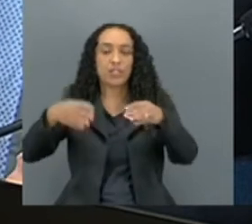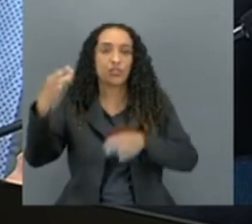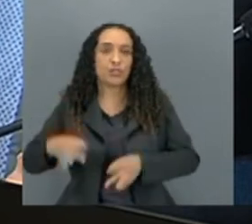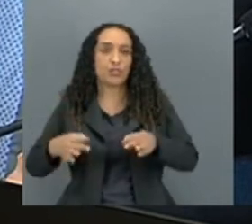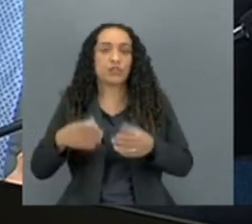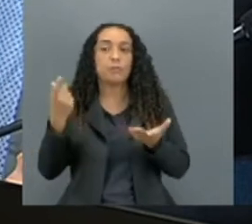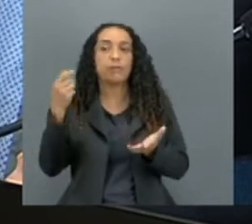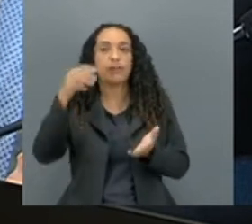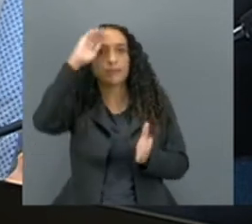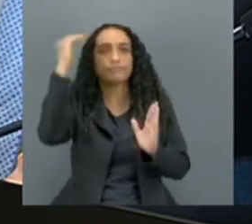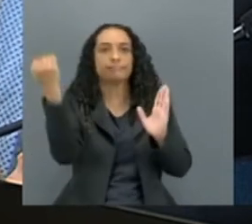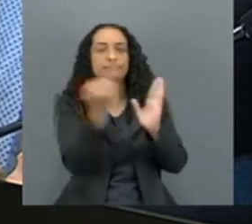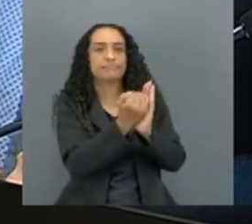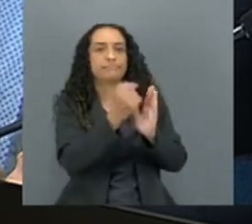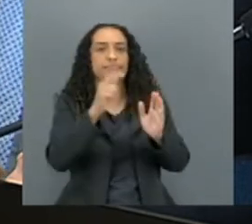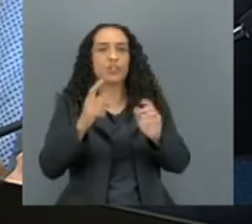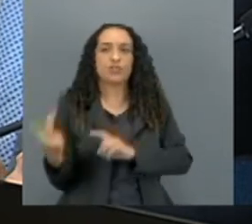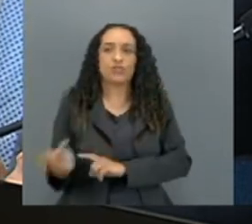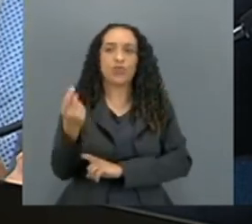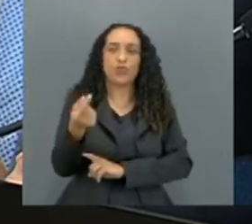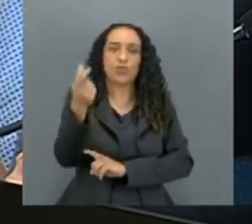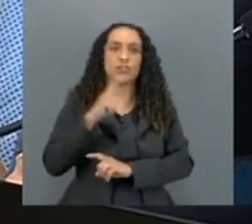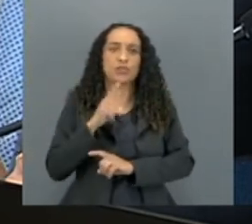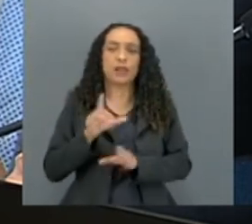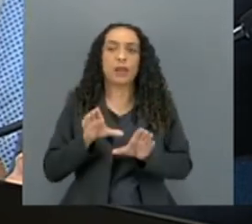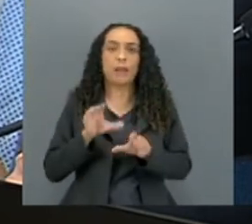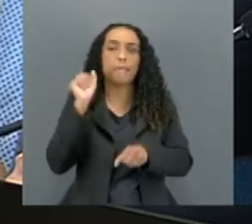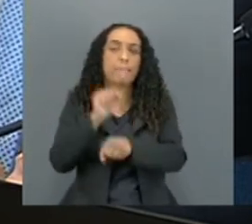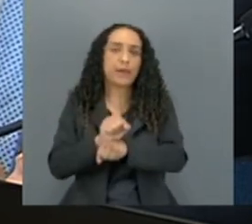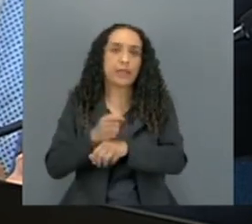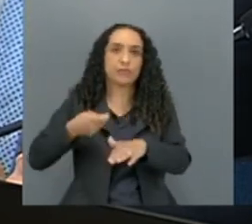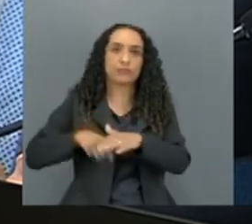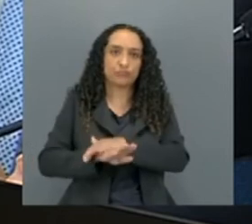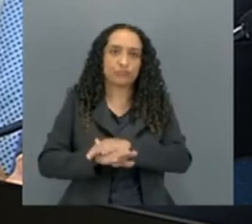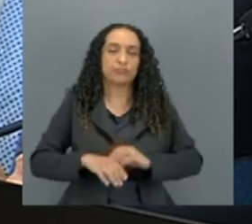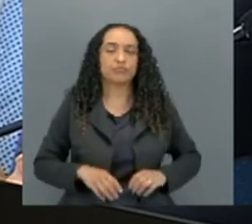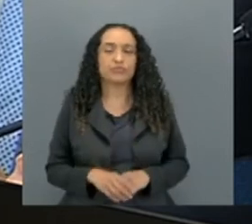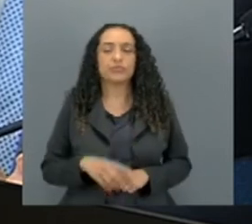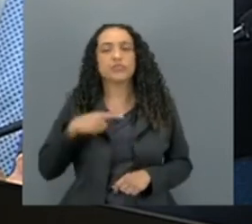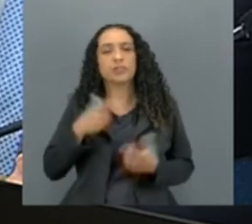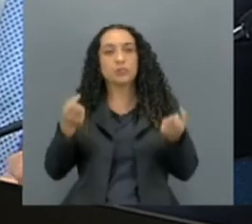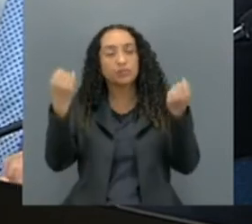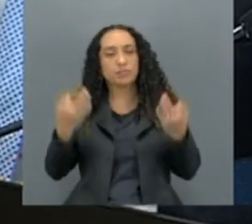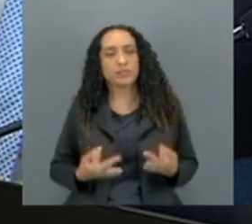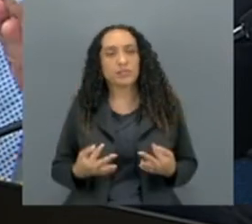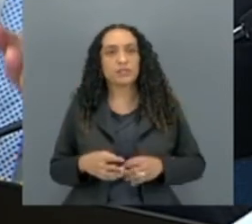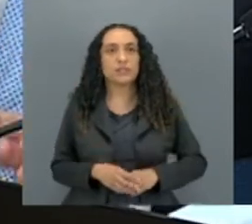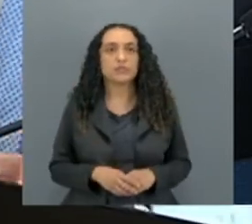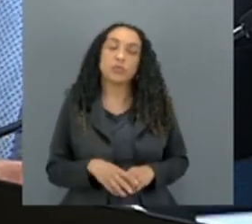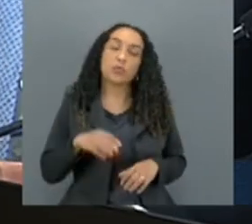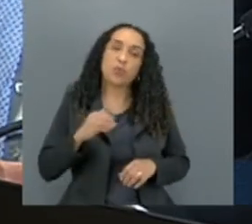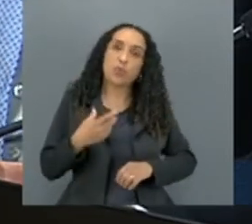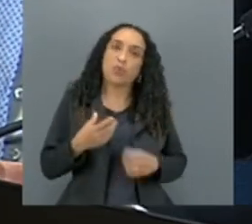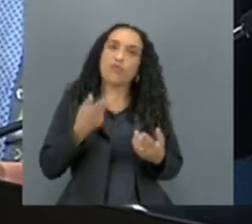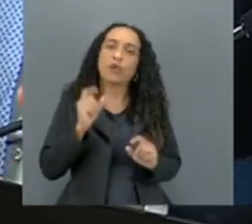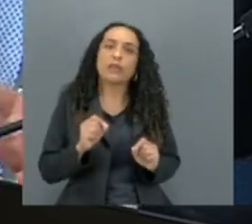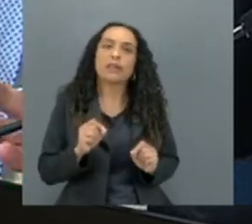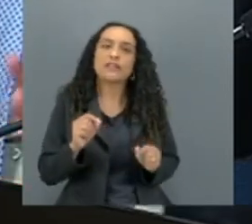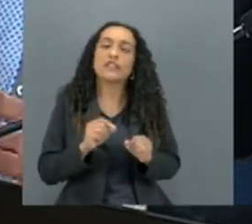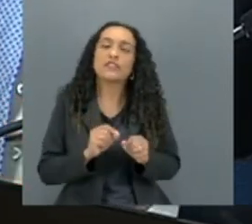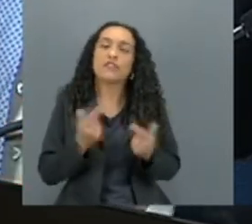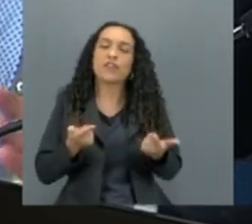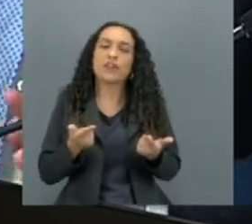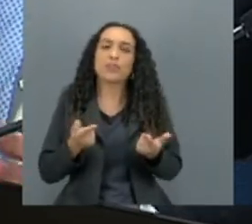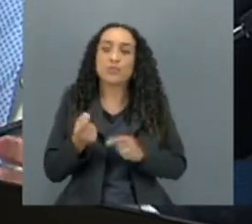para executar esses valores que estão represados. Gostaria que o senhor pudesse nos explicar ou dizer o que está sendo feito para